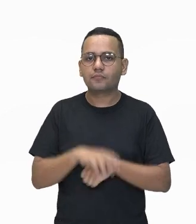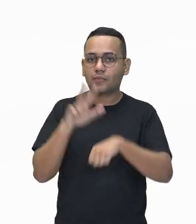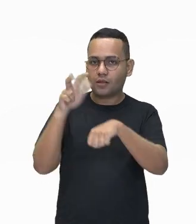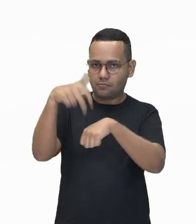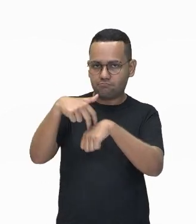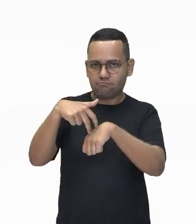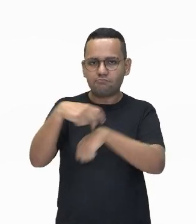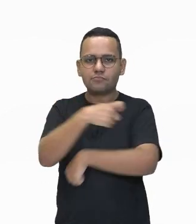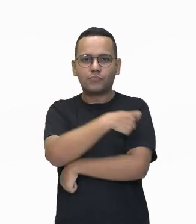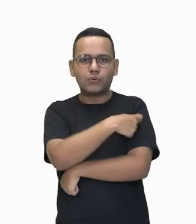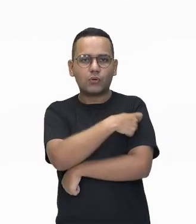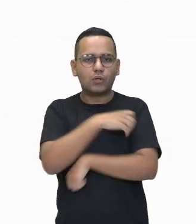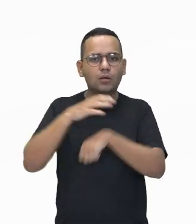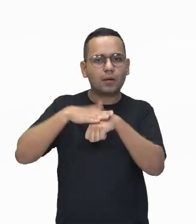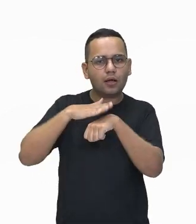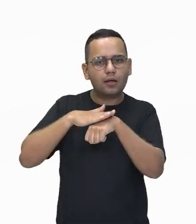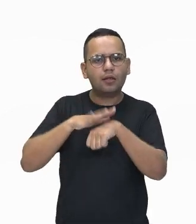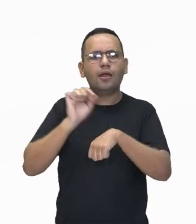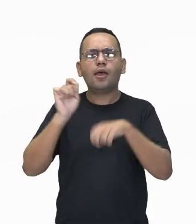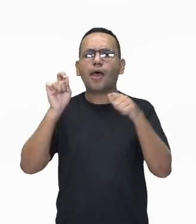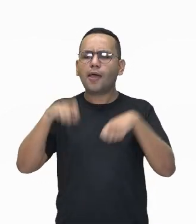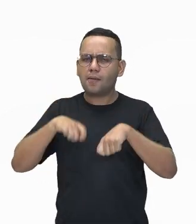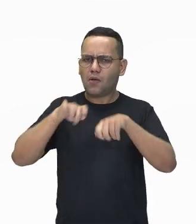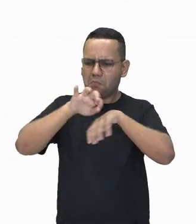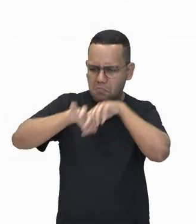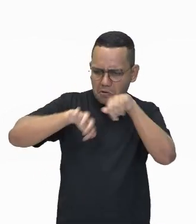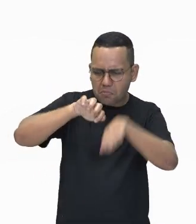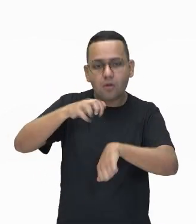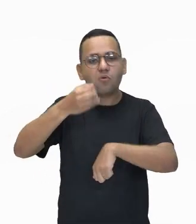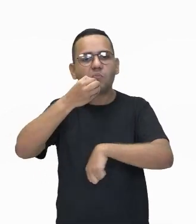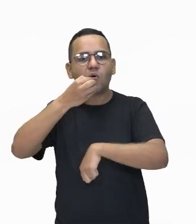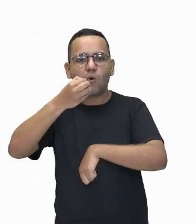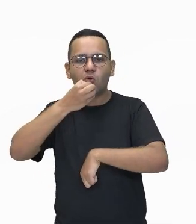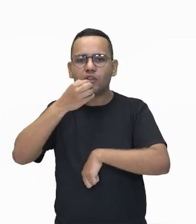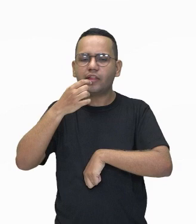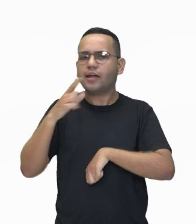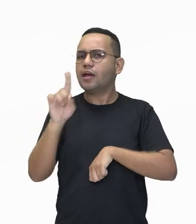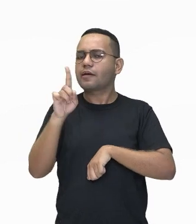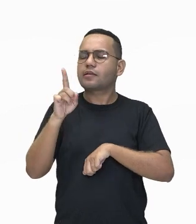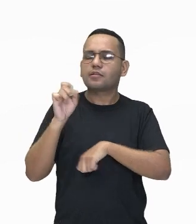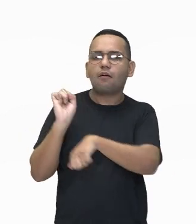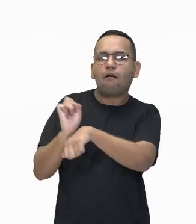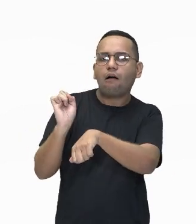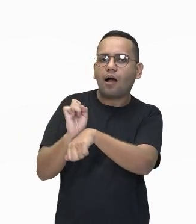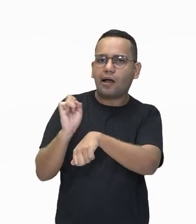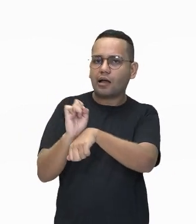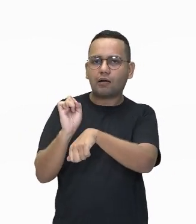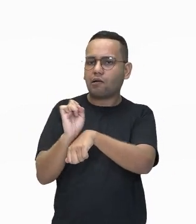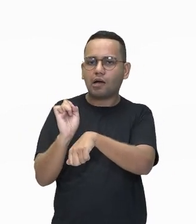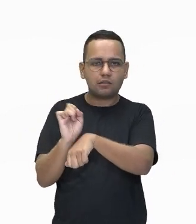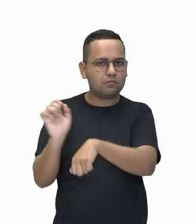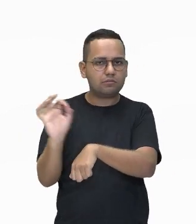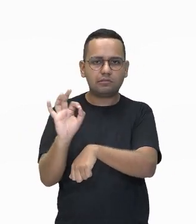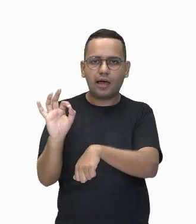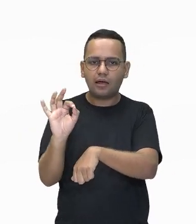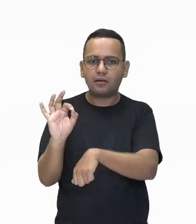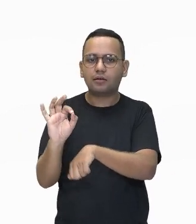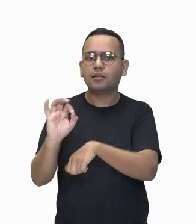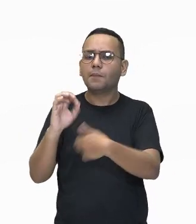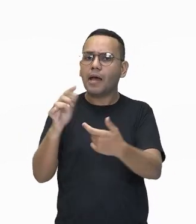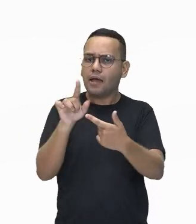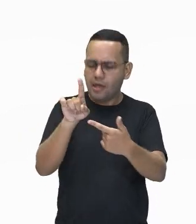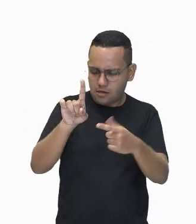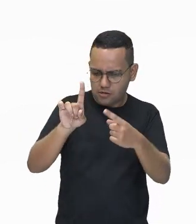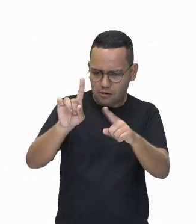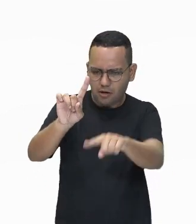explorar oportunidades, não ficam na zona de conforto e enfrentam seus medos.